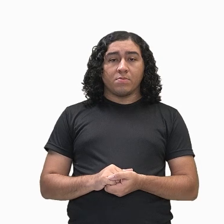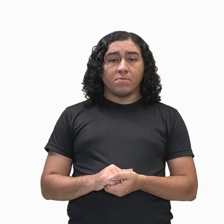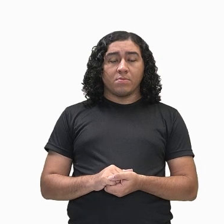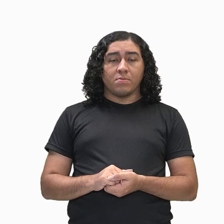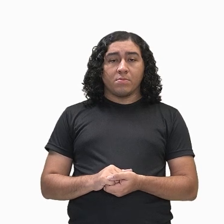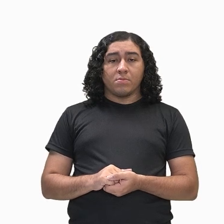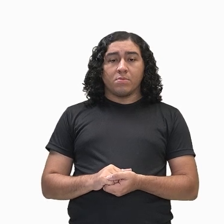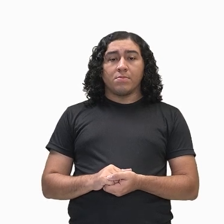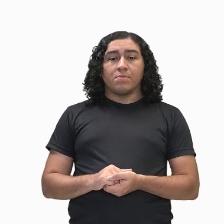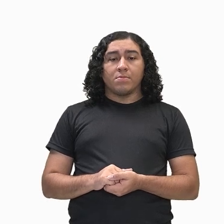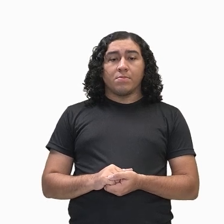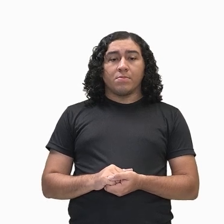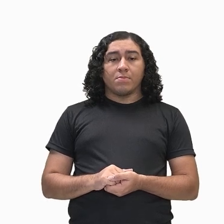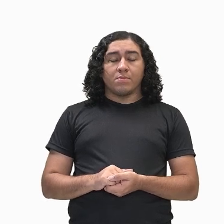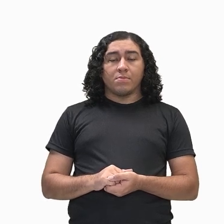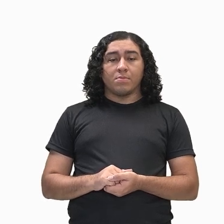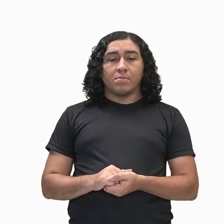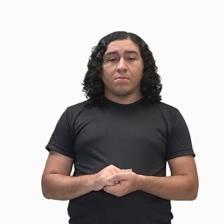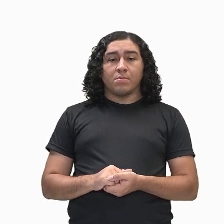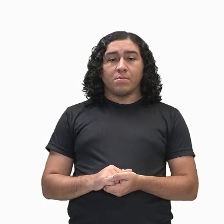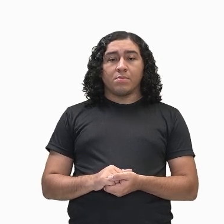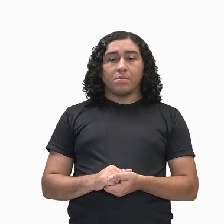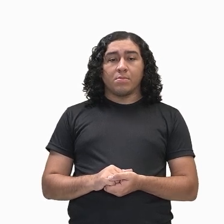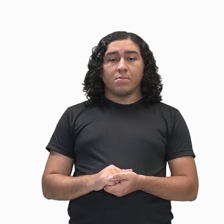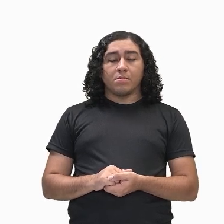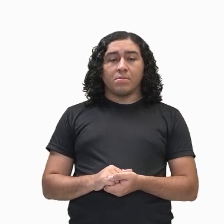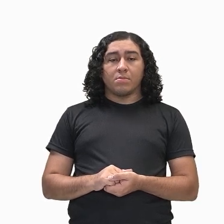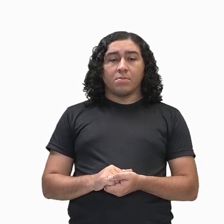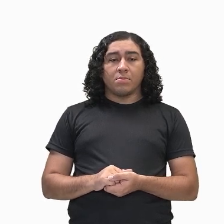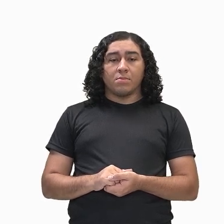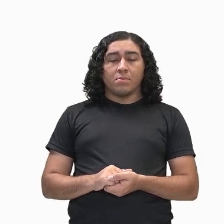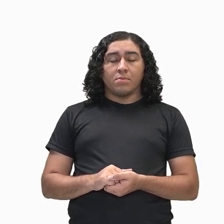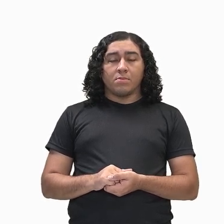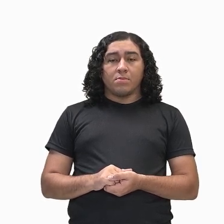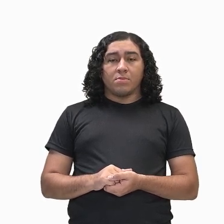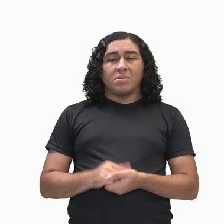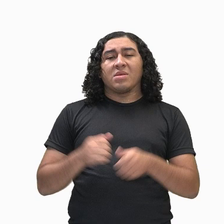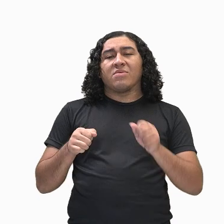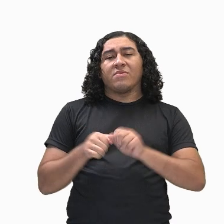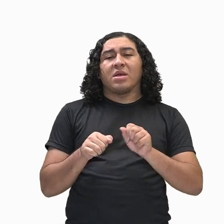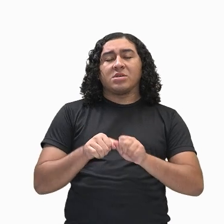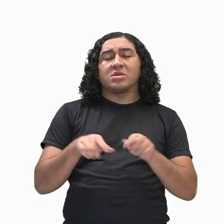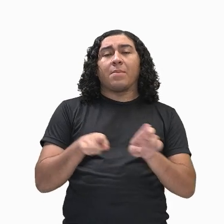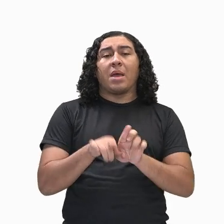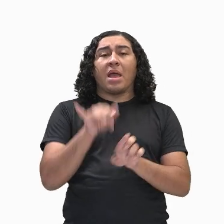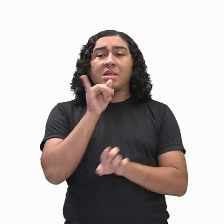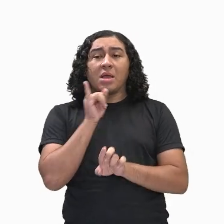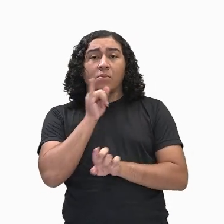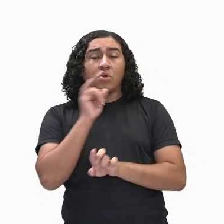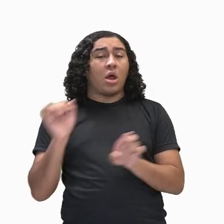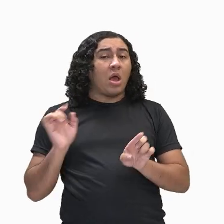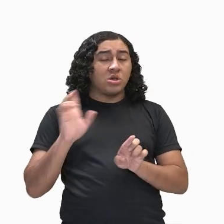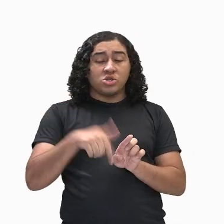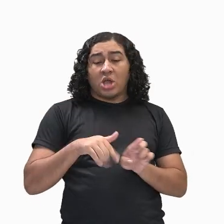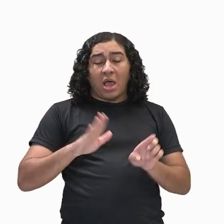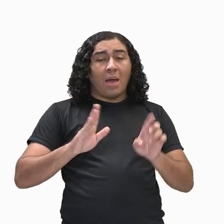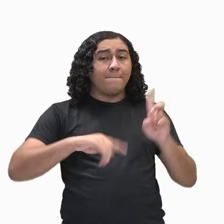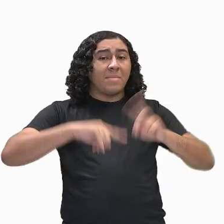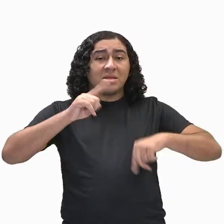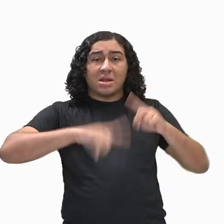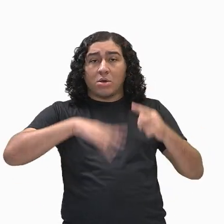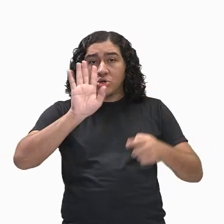obra, né? Que traz também aquilo que a gente pode dizer que é pronto, é feito.